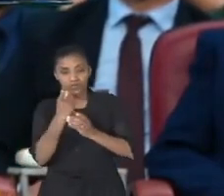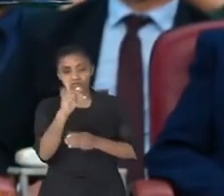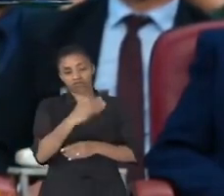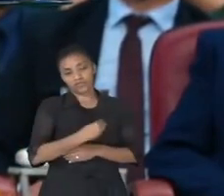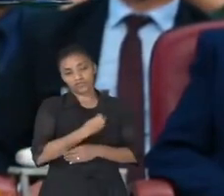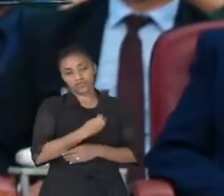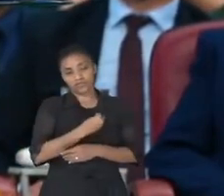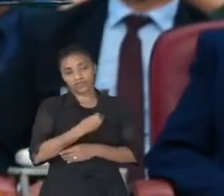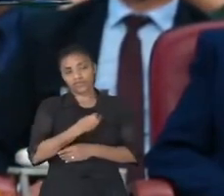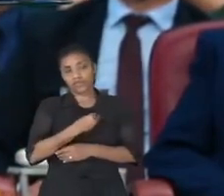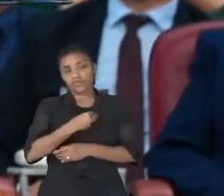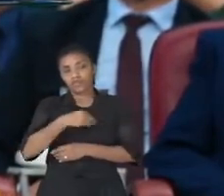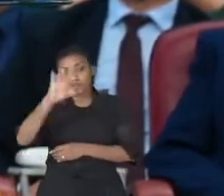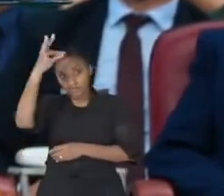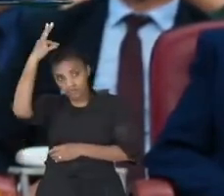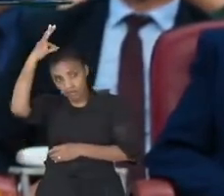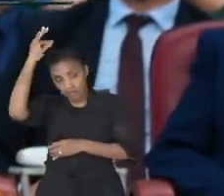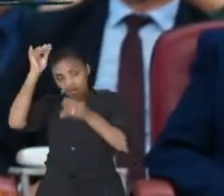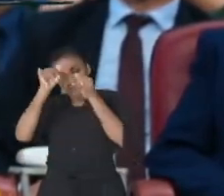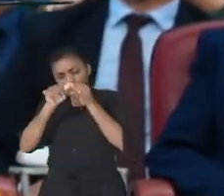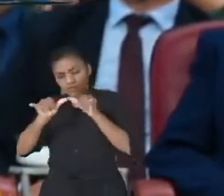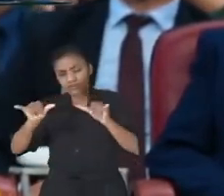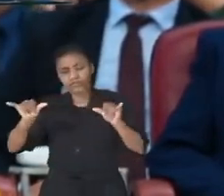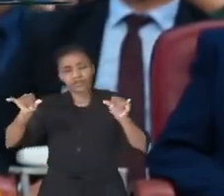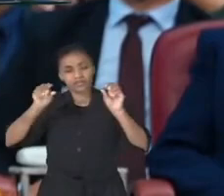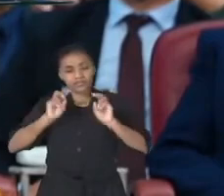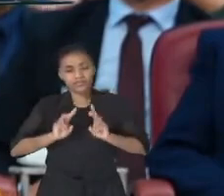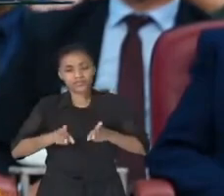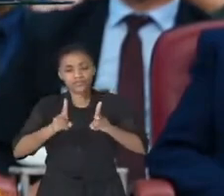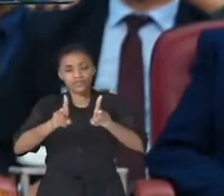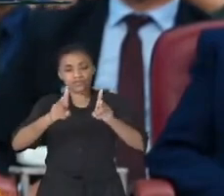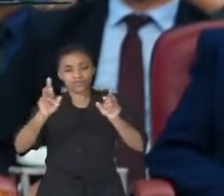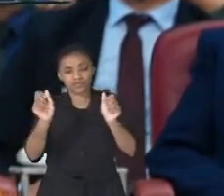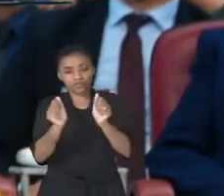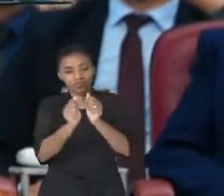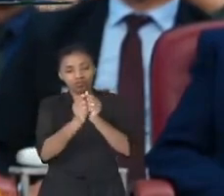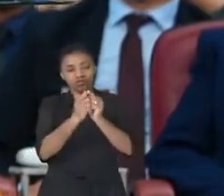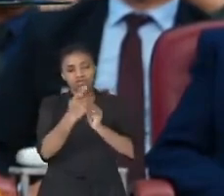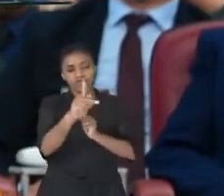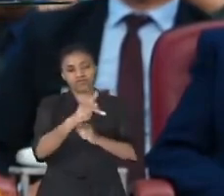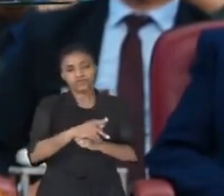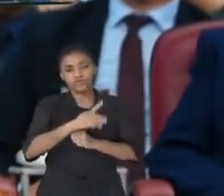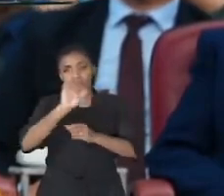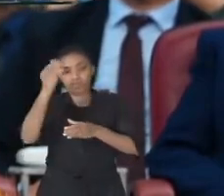e ele estará em vós.